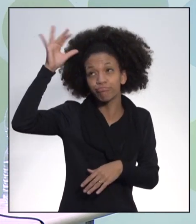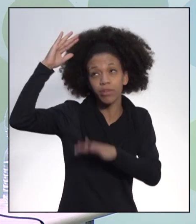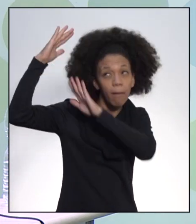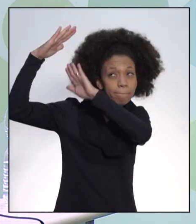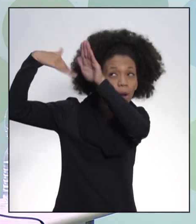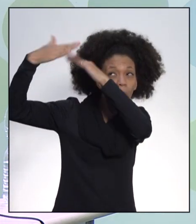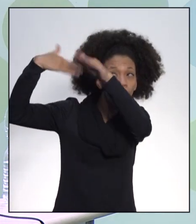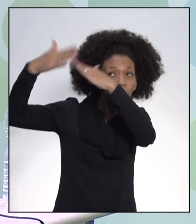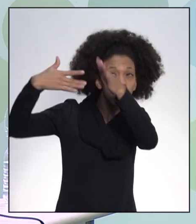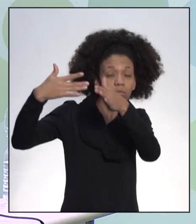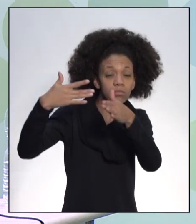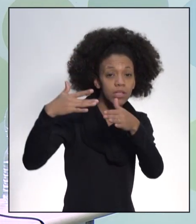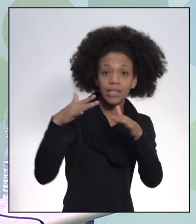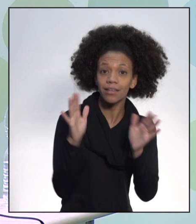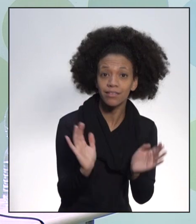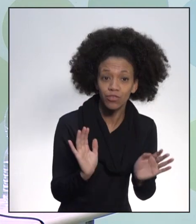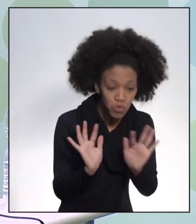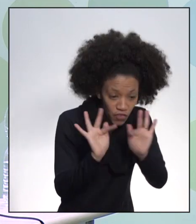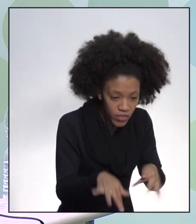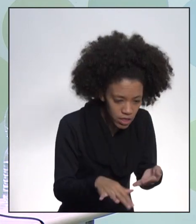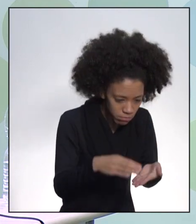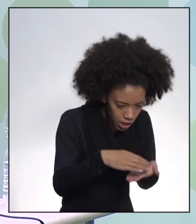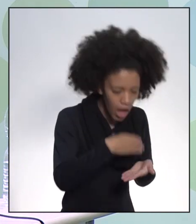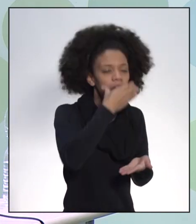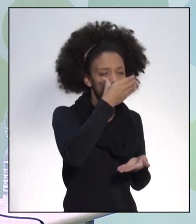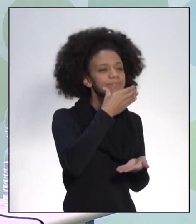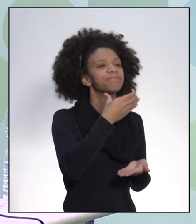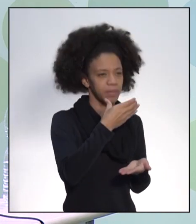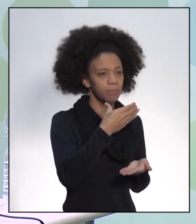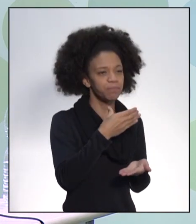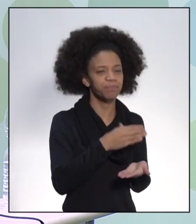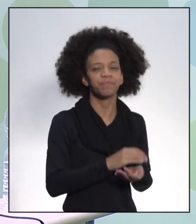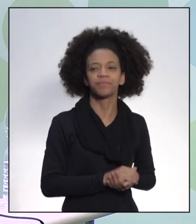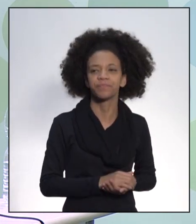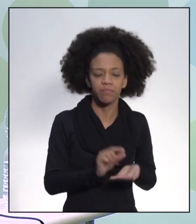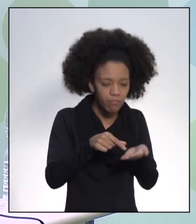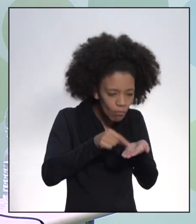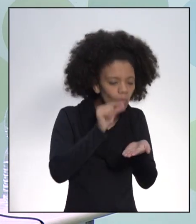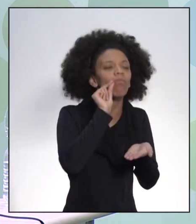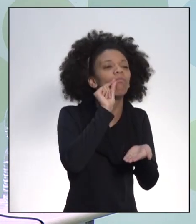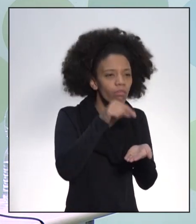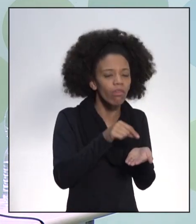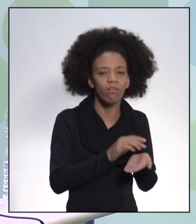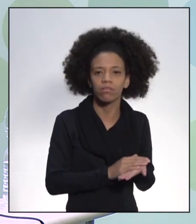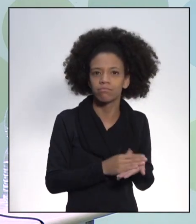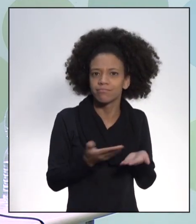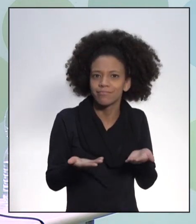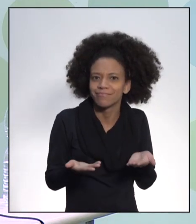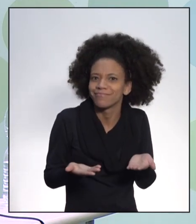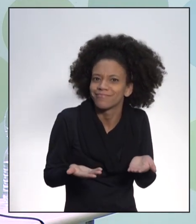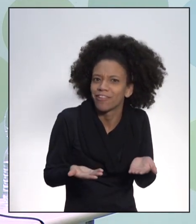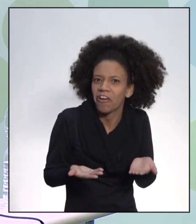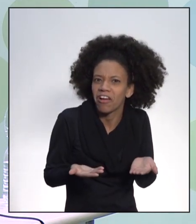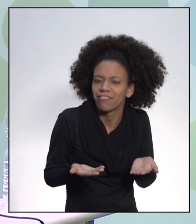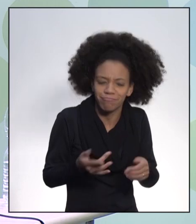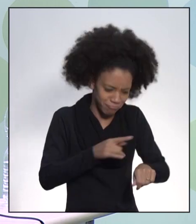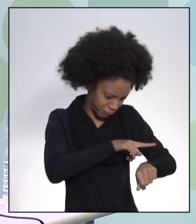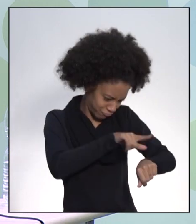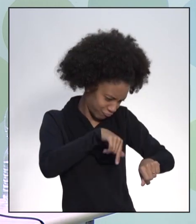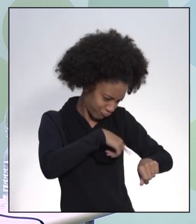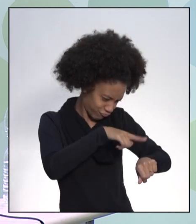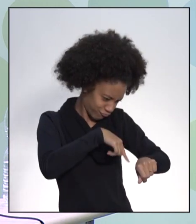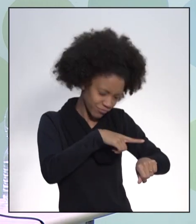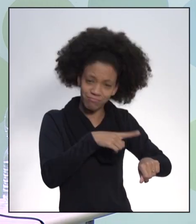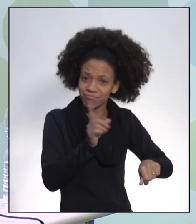apenas mordeu o doce. Então, no cotidiano, isso passa percebido em segundos. Então, o